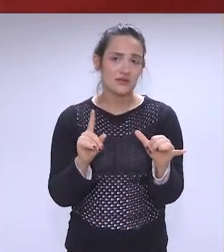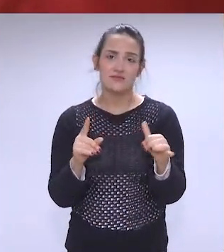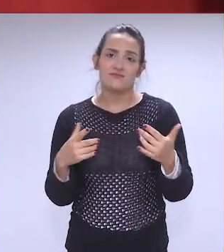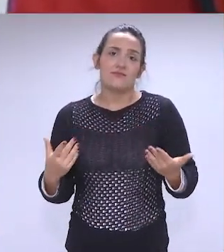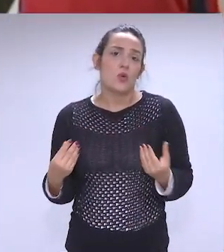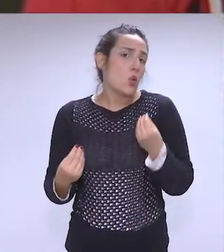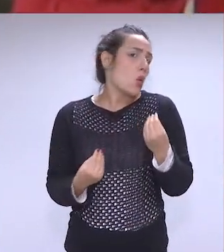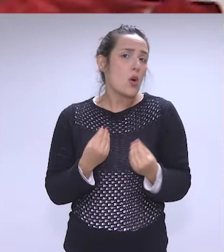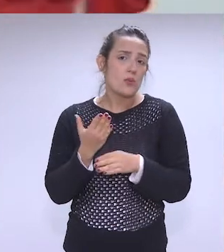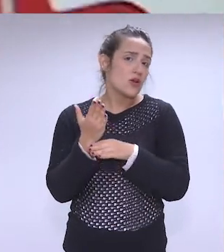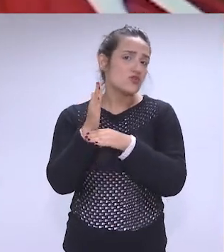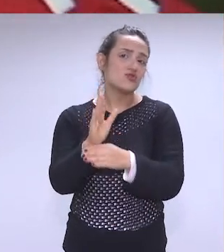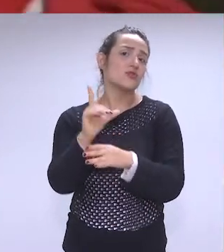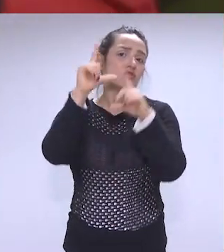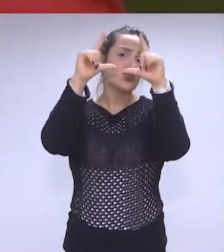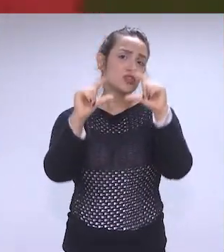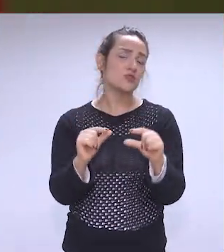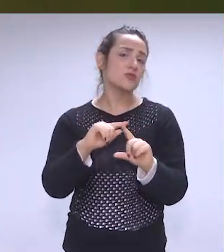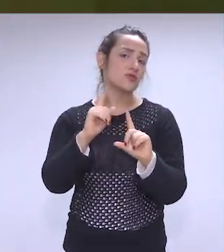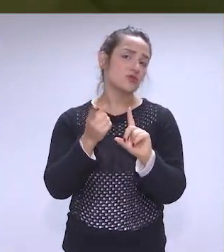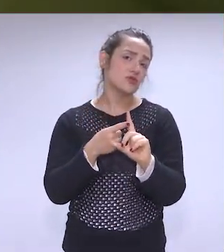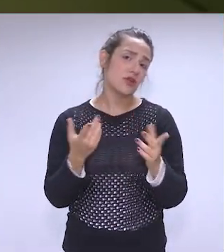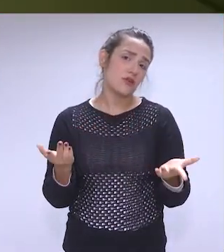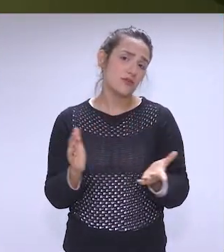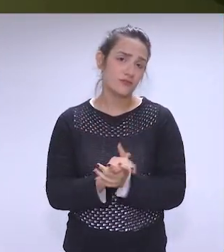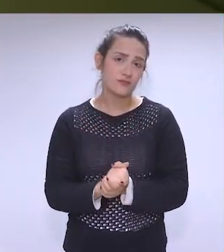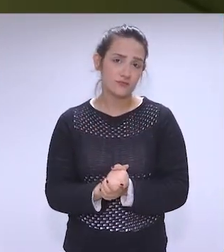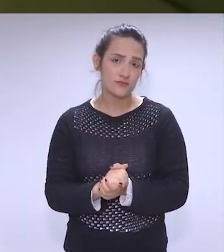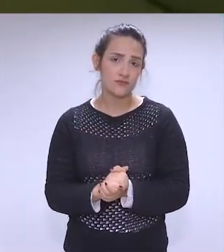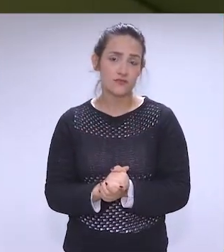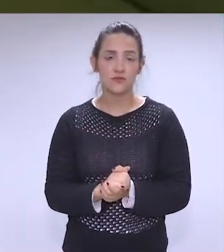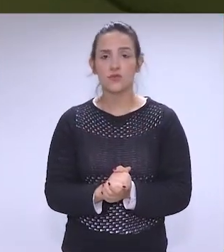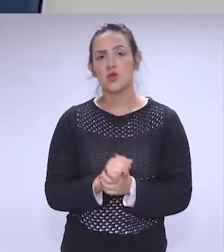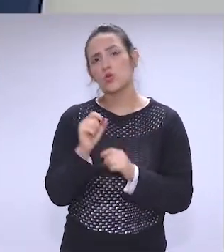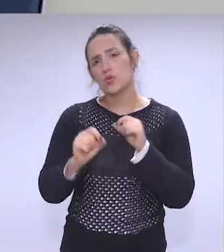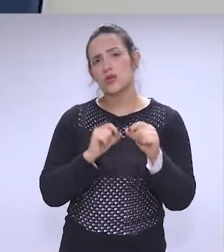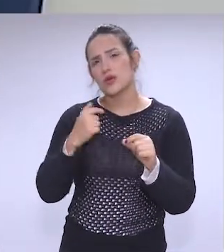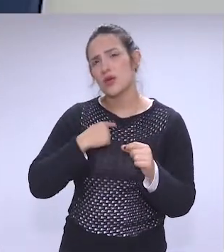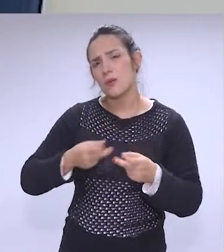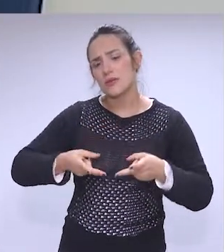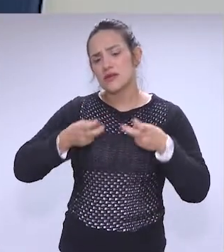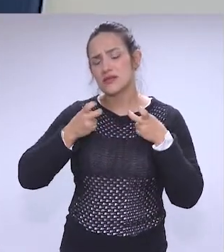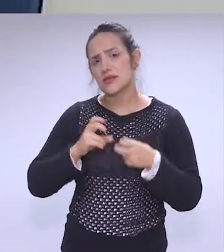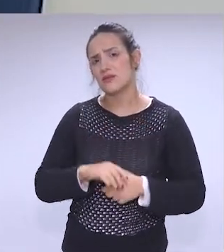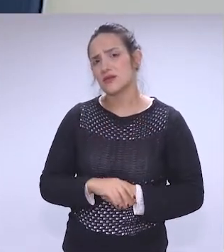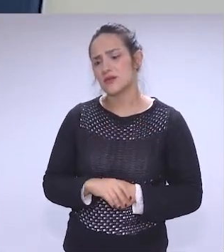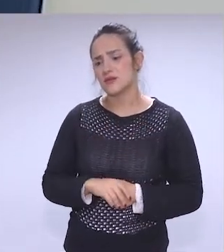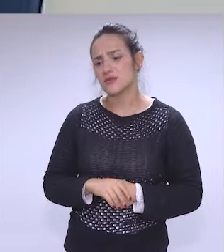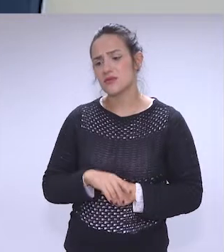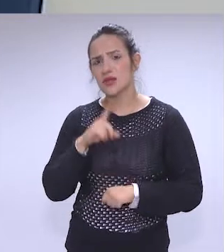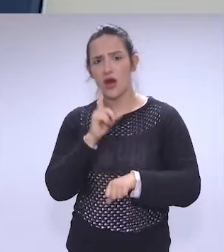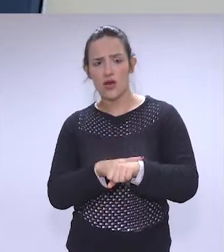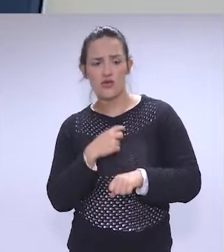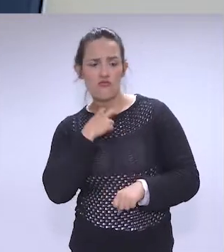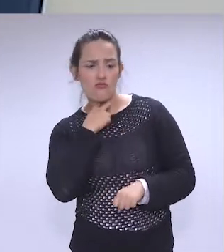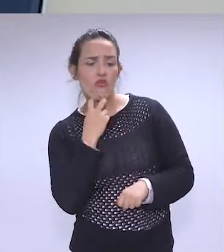gente não contribui para reduzir esses números de gravidez na adolescência. E o que a gente percebe ao escutar a voz desses adolescentes